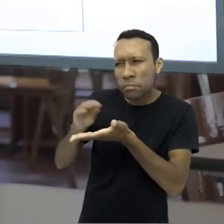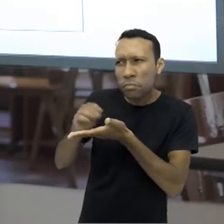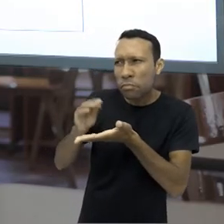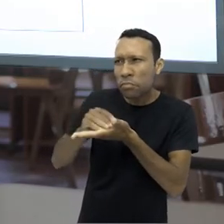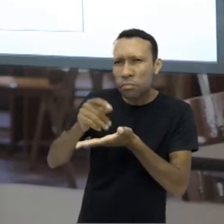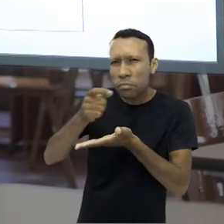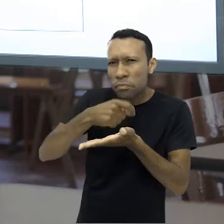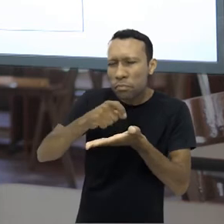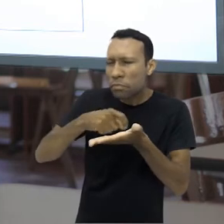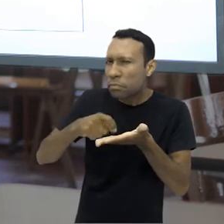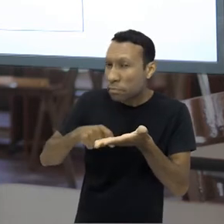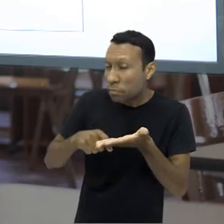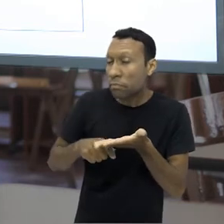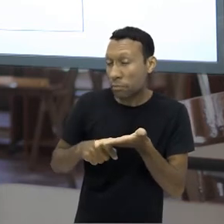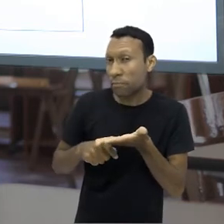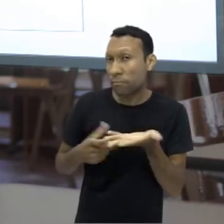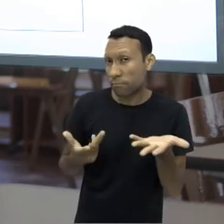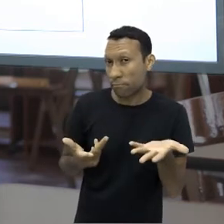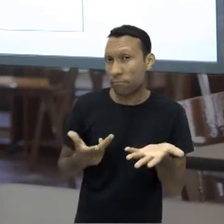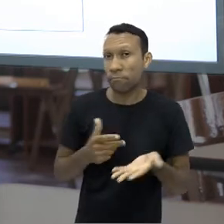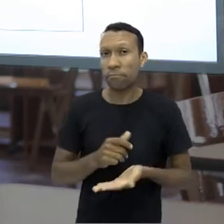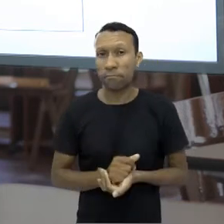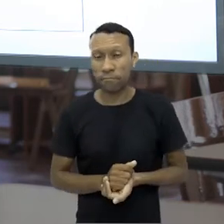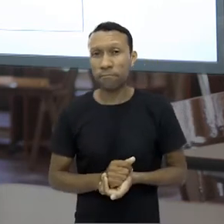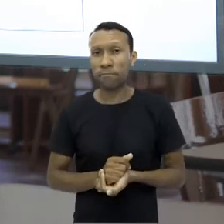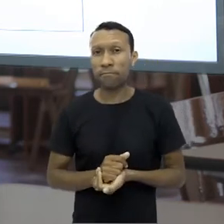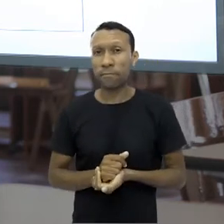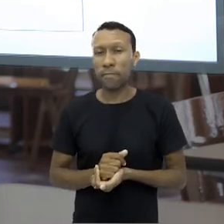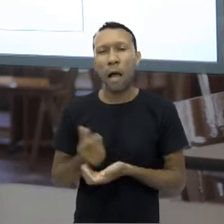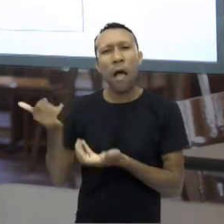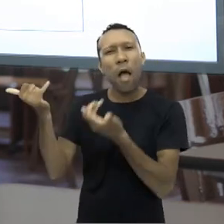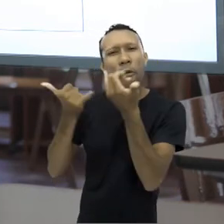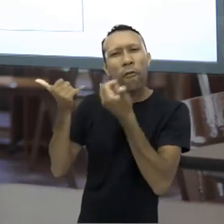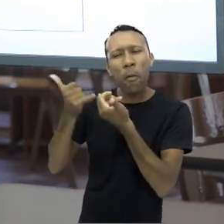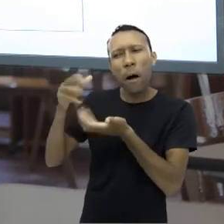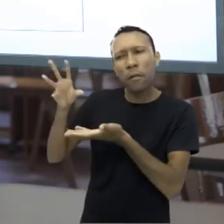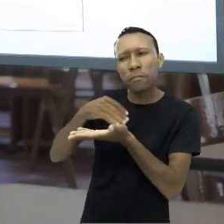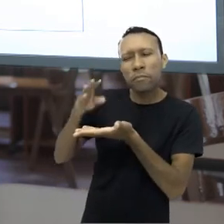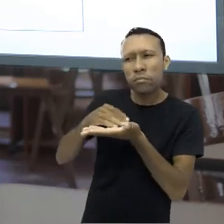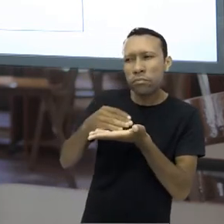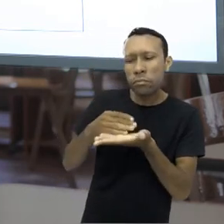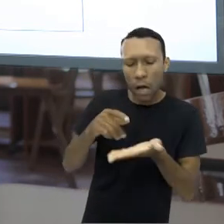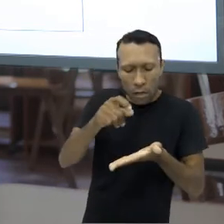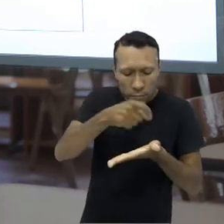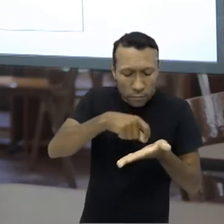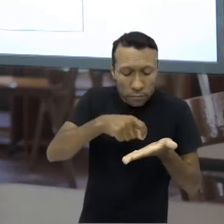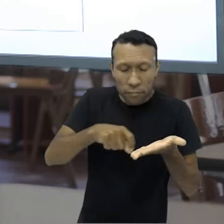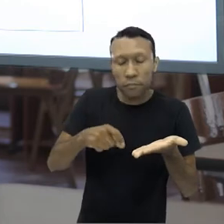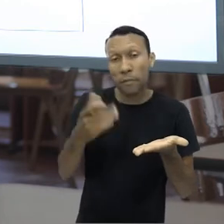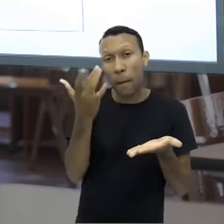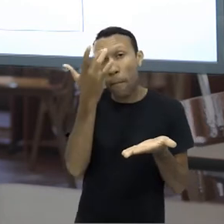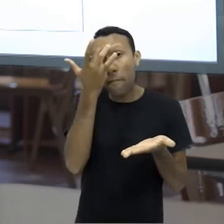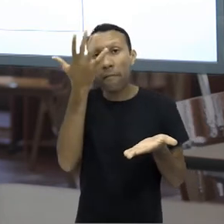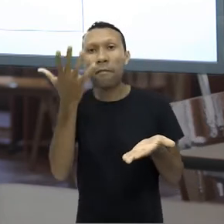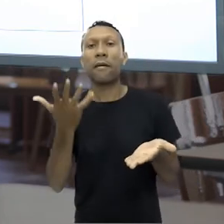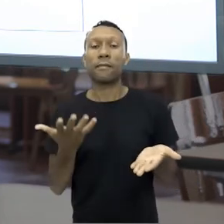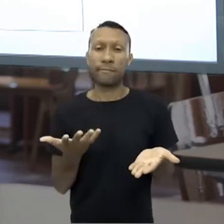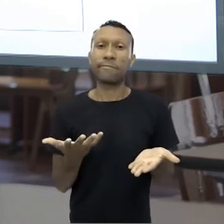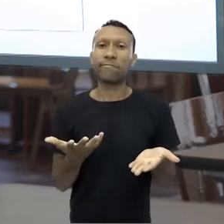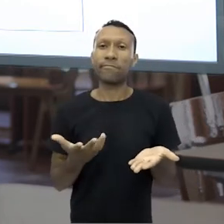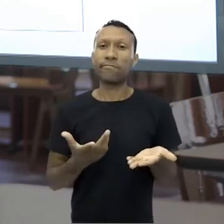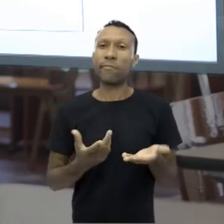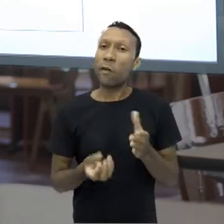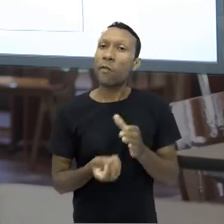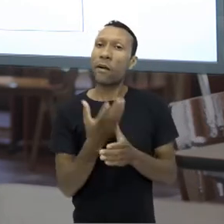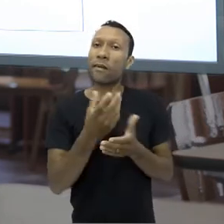sobre aquela minha construção, para me fazer, quanto mais informações eu tenha, mais fácil, tá certo? Eu consigo fazer